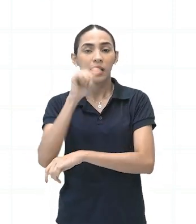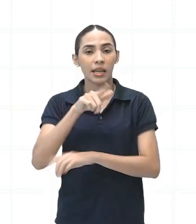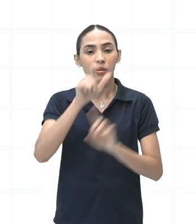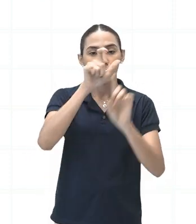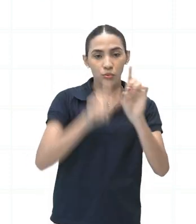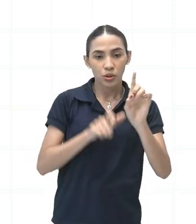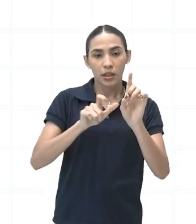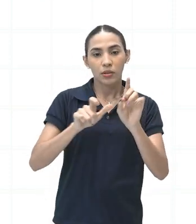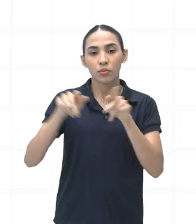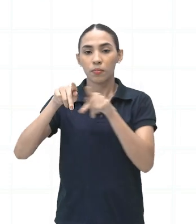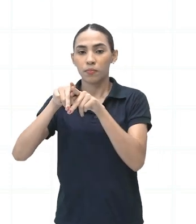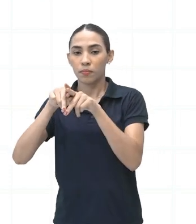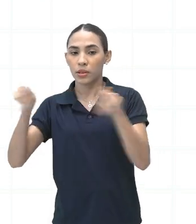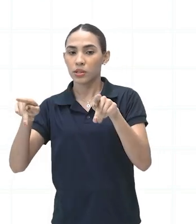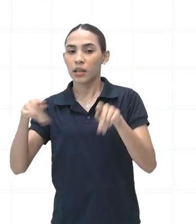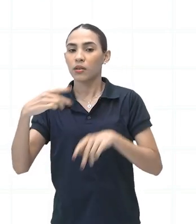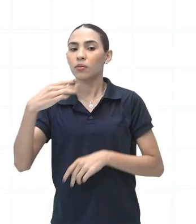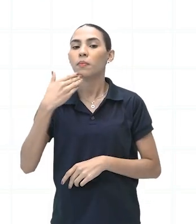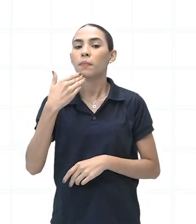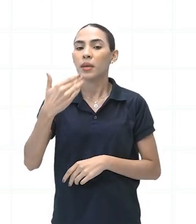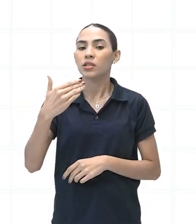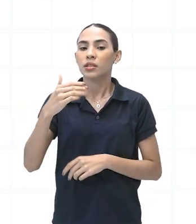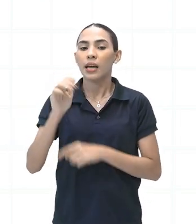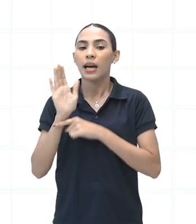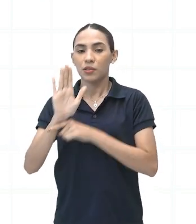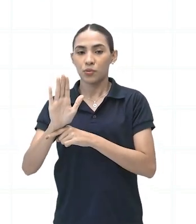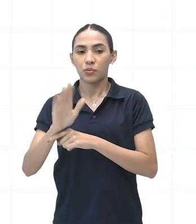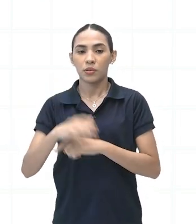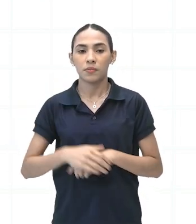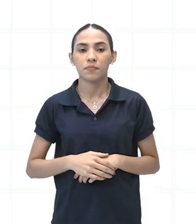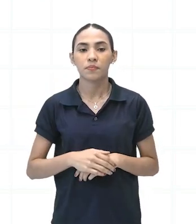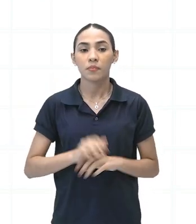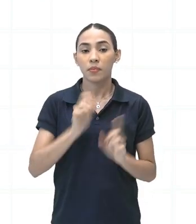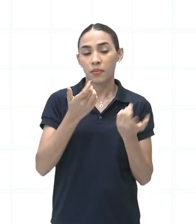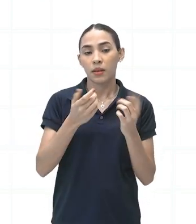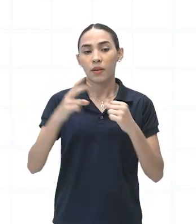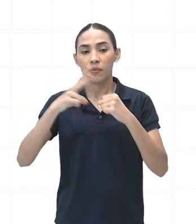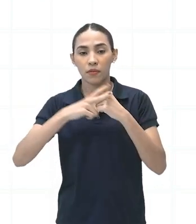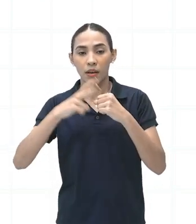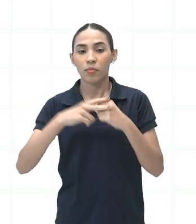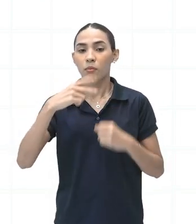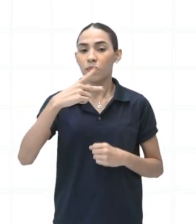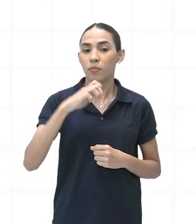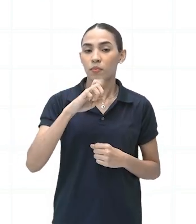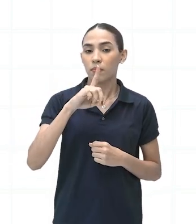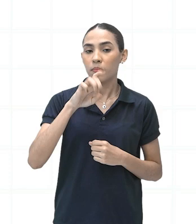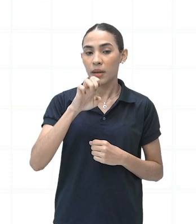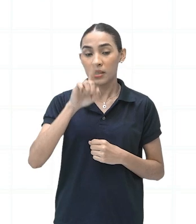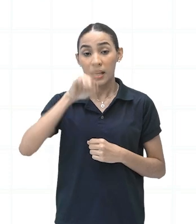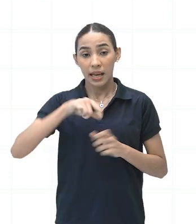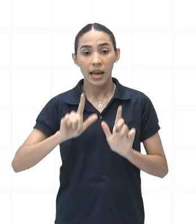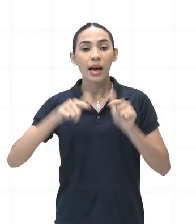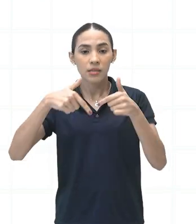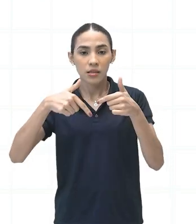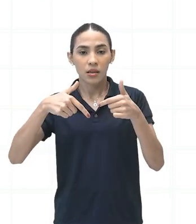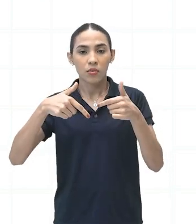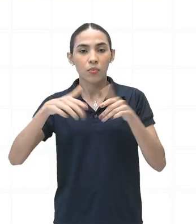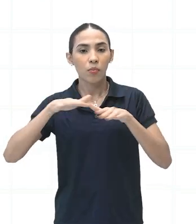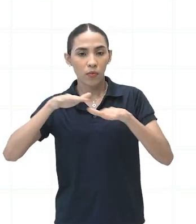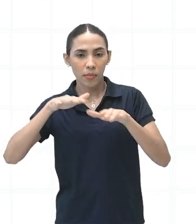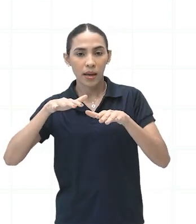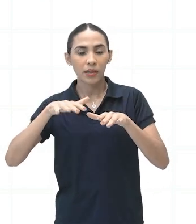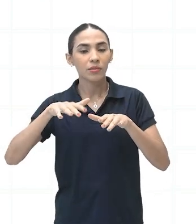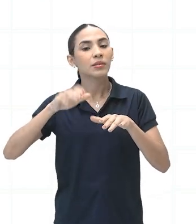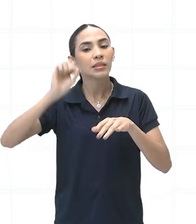aqui. Então, olhem só. Neste meu predicado, este verbo, pedir, é um verbo de ação, de movimento?